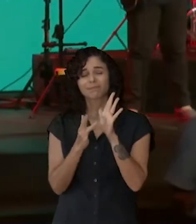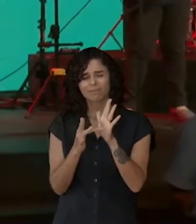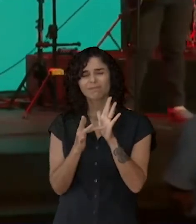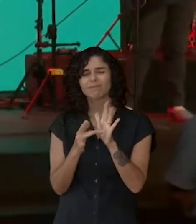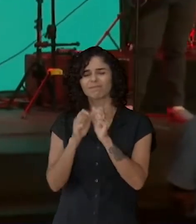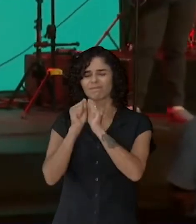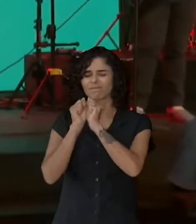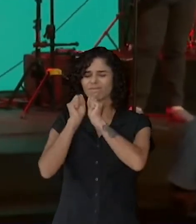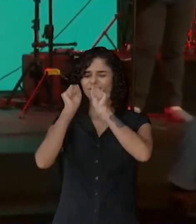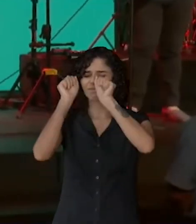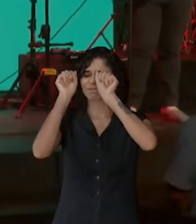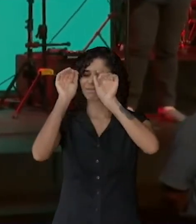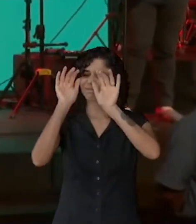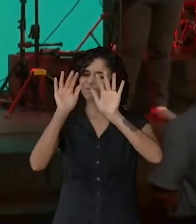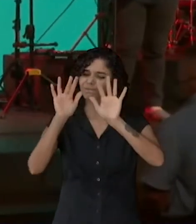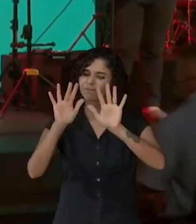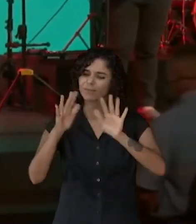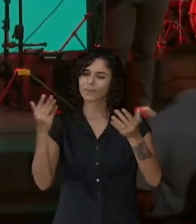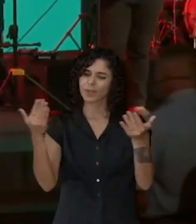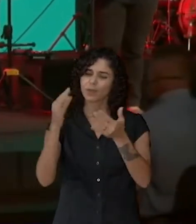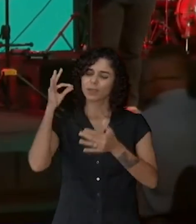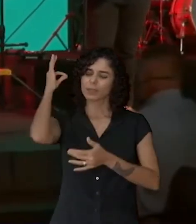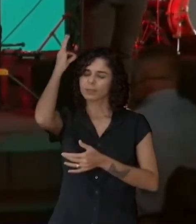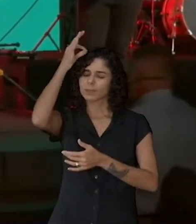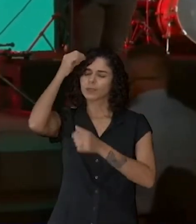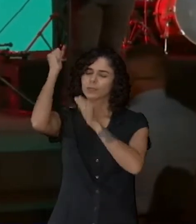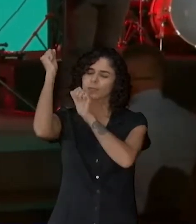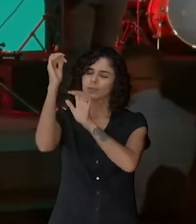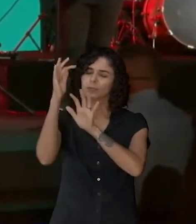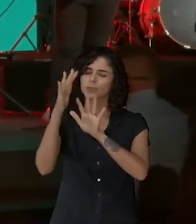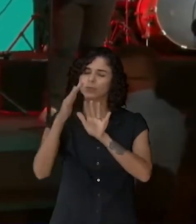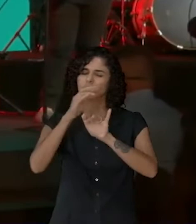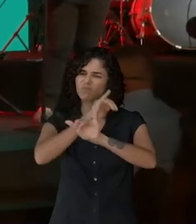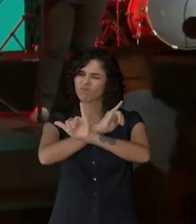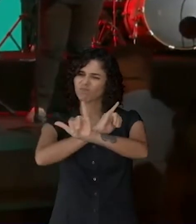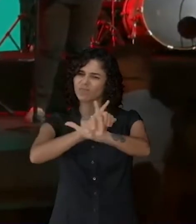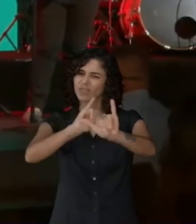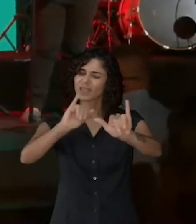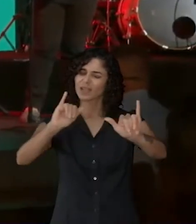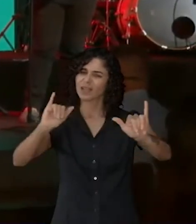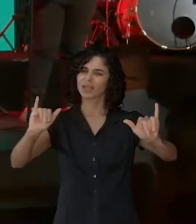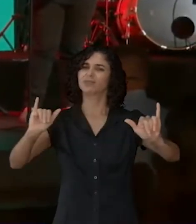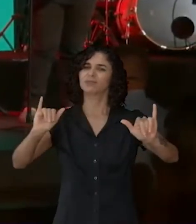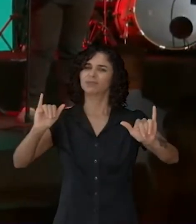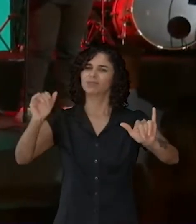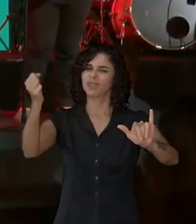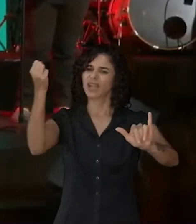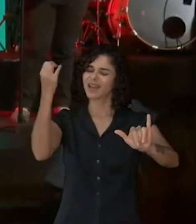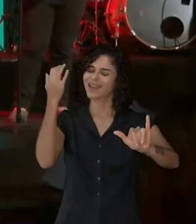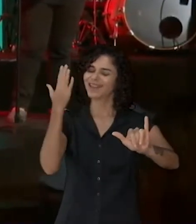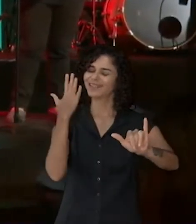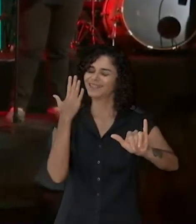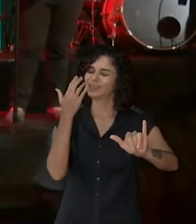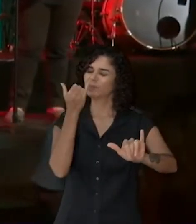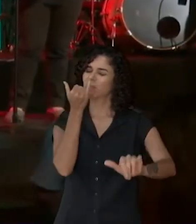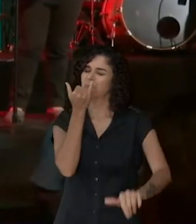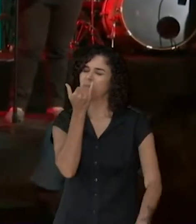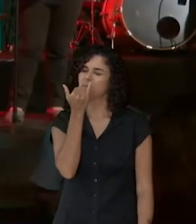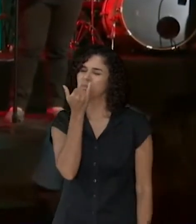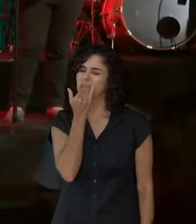ministro o Espírito Santo sobre eles. E declaro graça, perdão